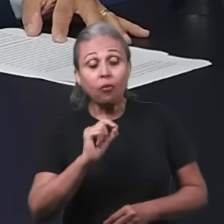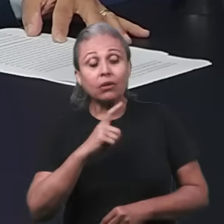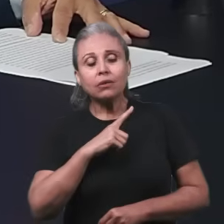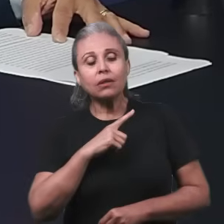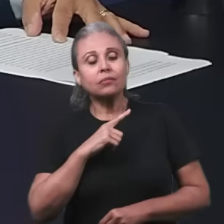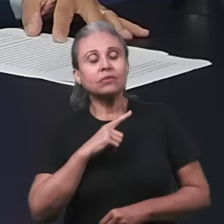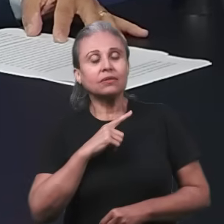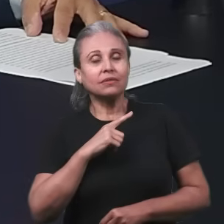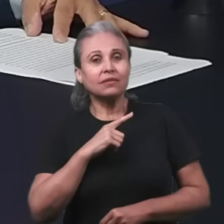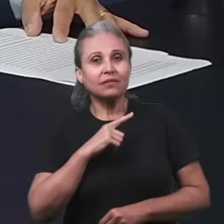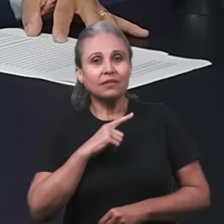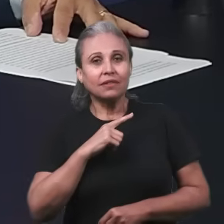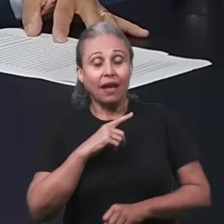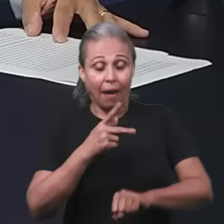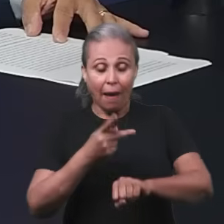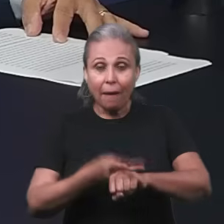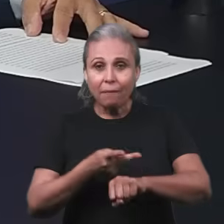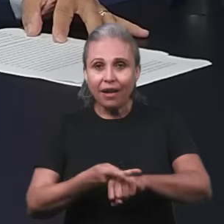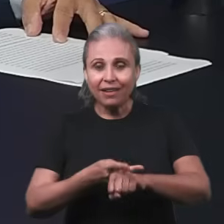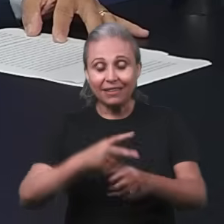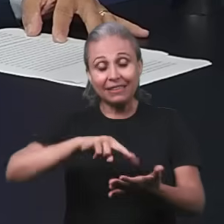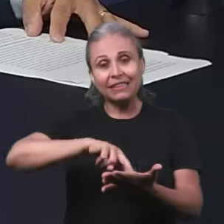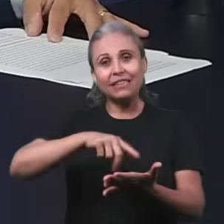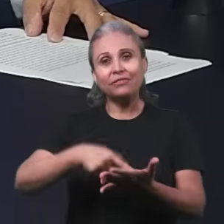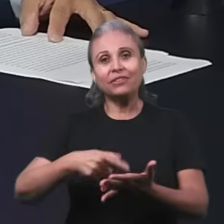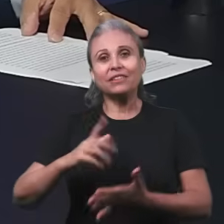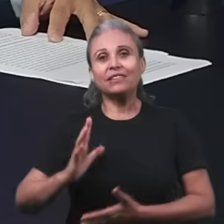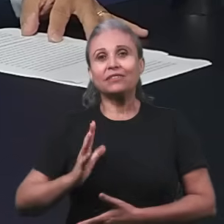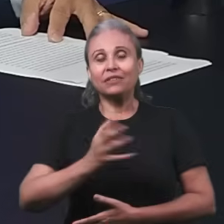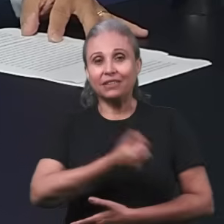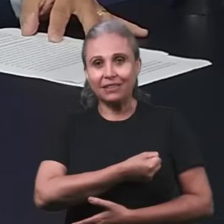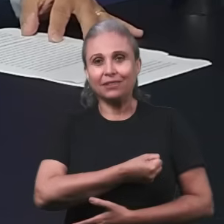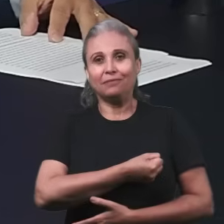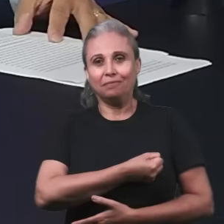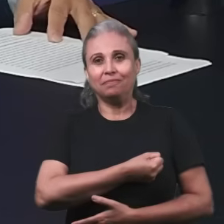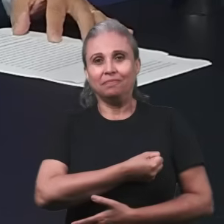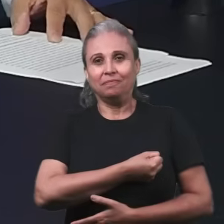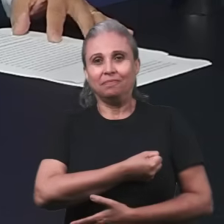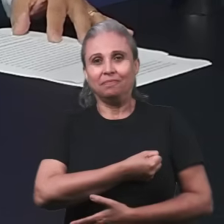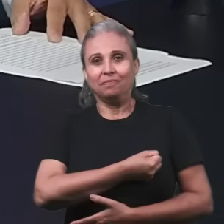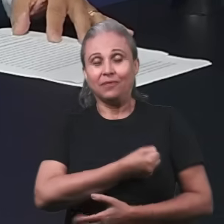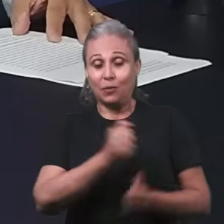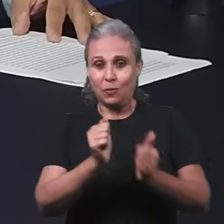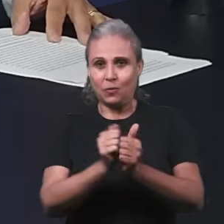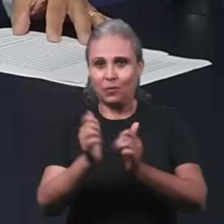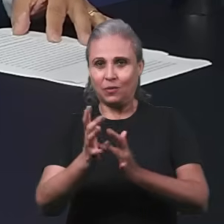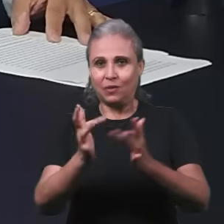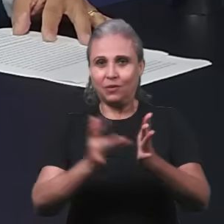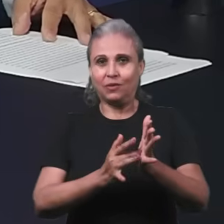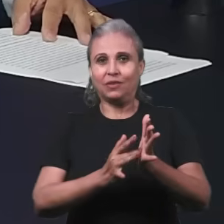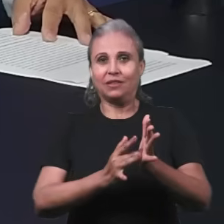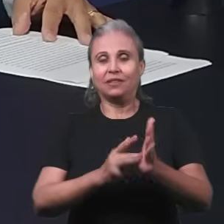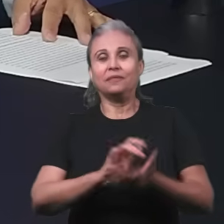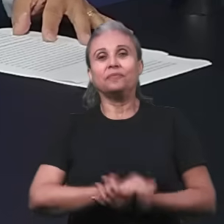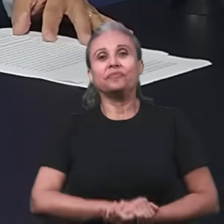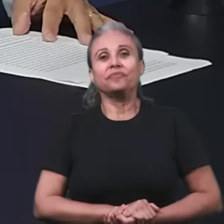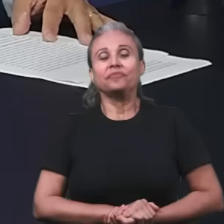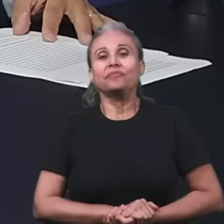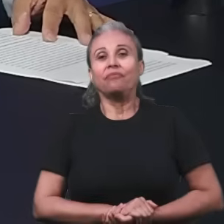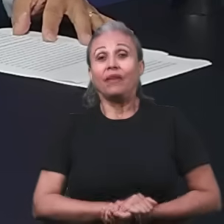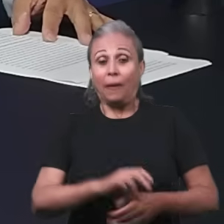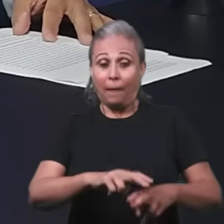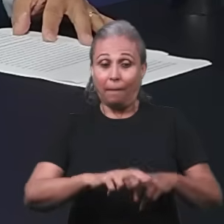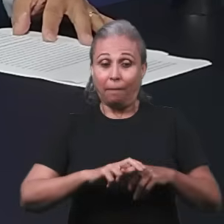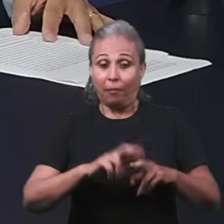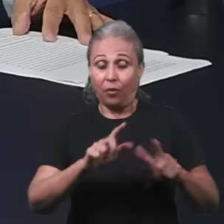né? Olha, a prata é a redenção. Então, é a salvação em Jesus. Então, a salvação é por Jesus e através de